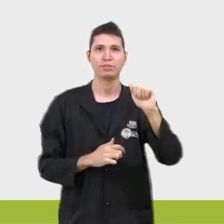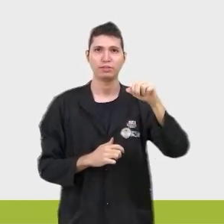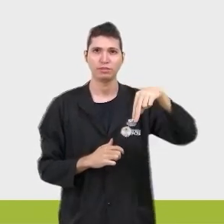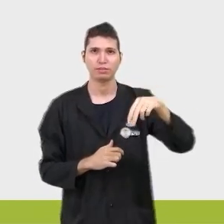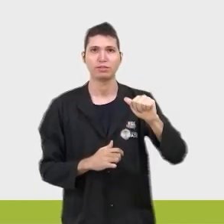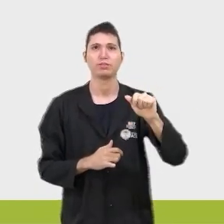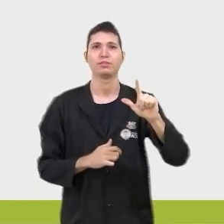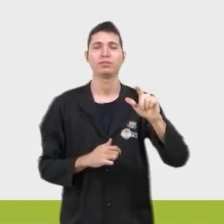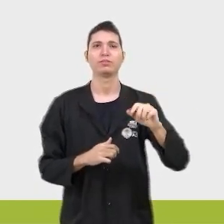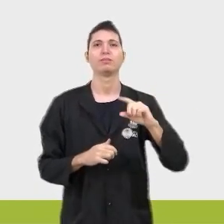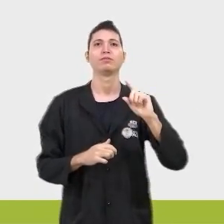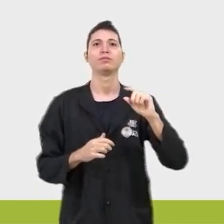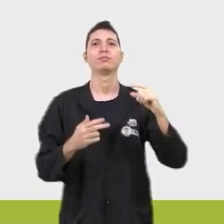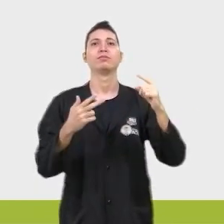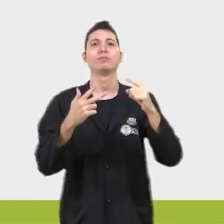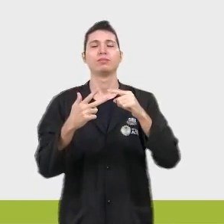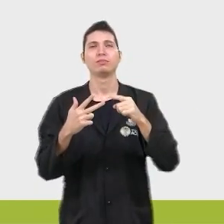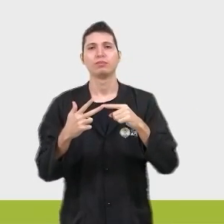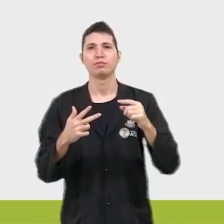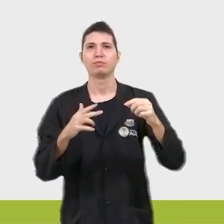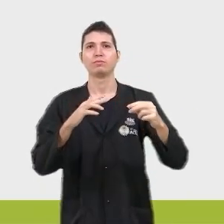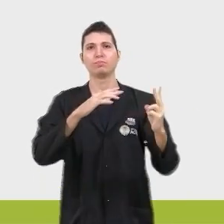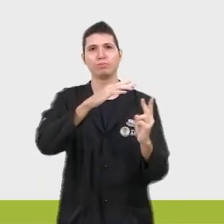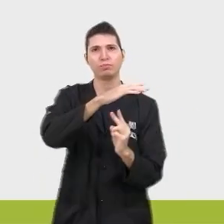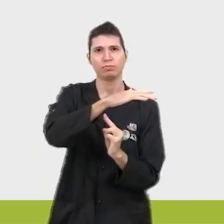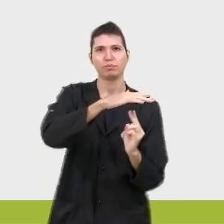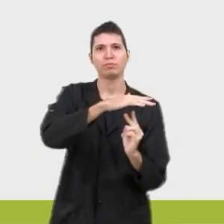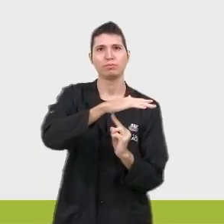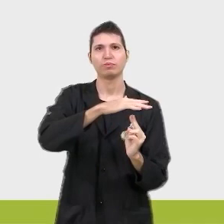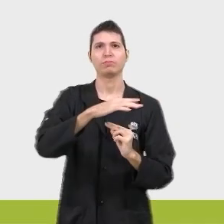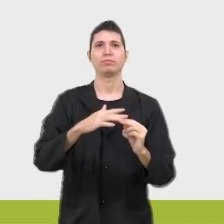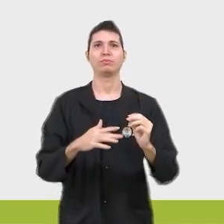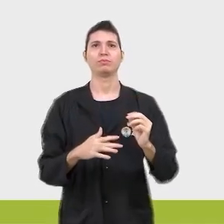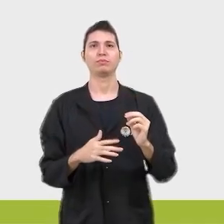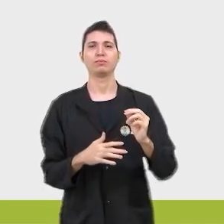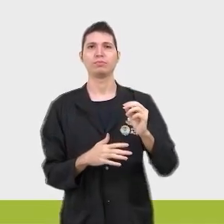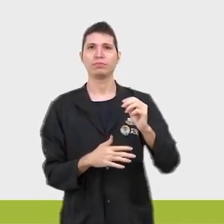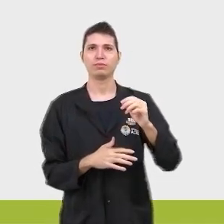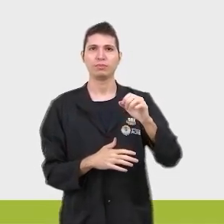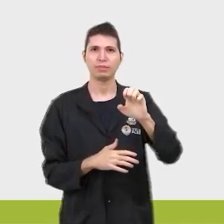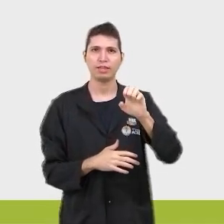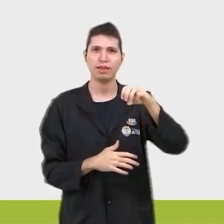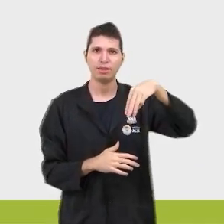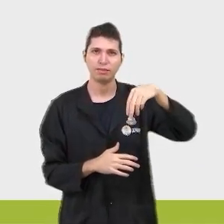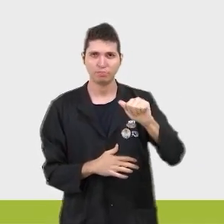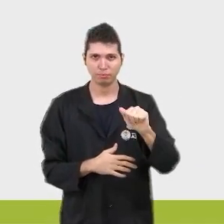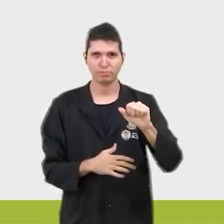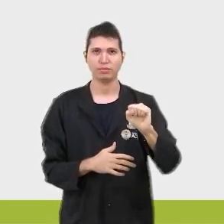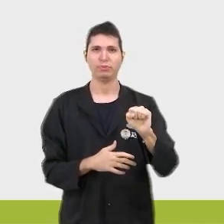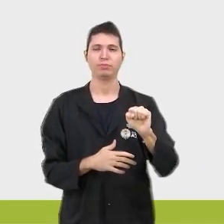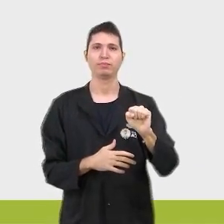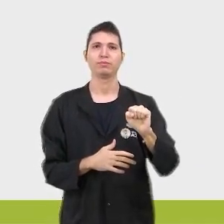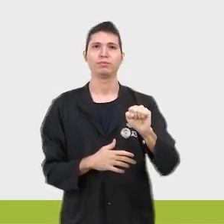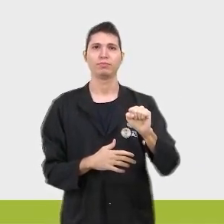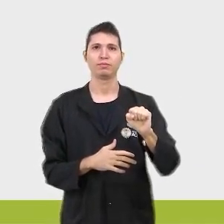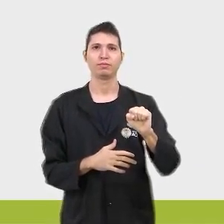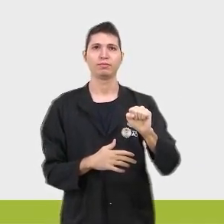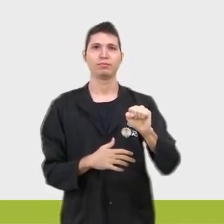depois o Parque Nacional das Emas, então aqui, Parque